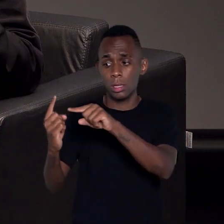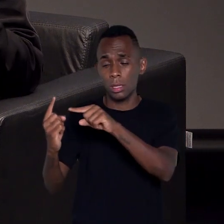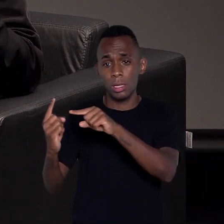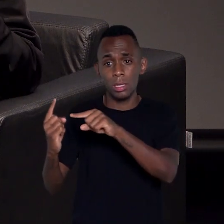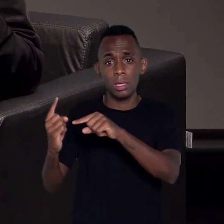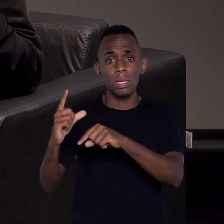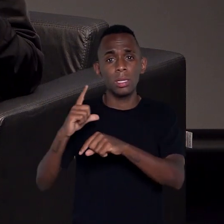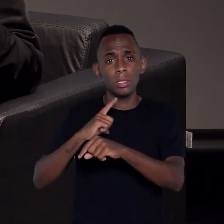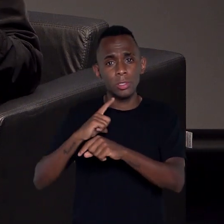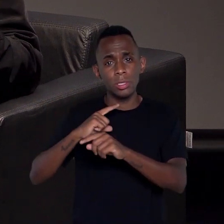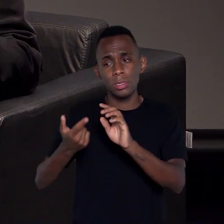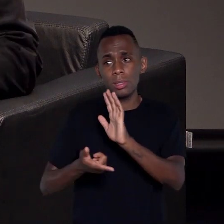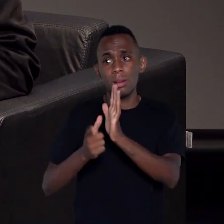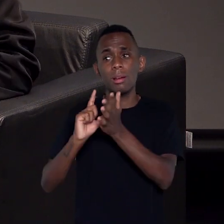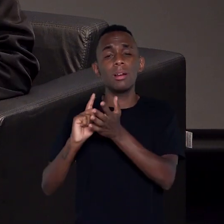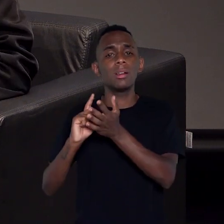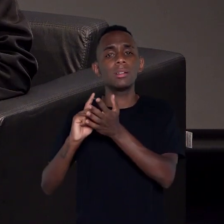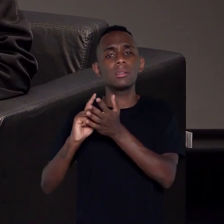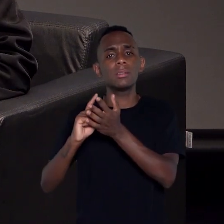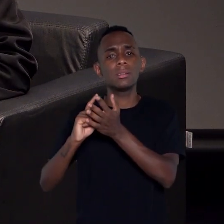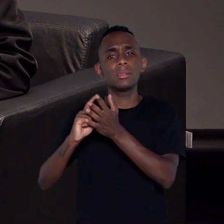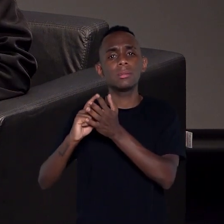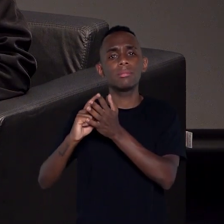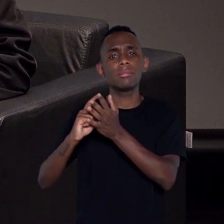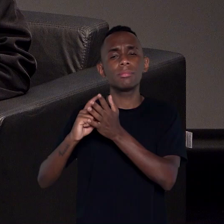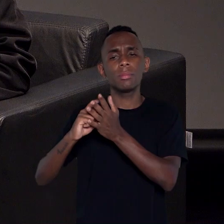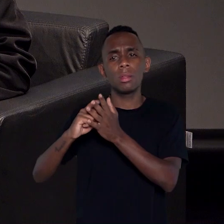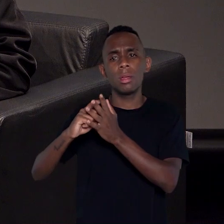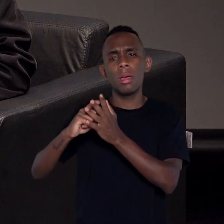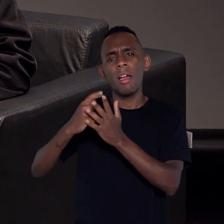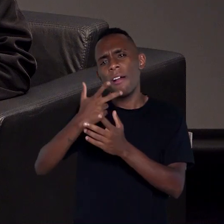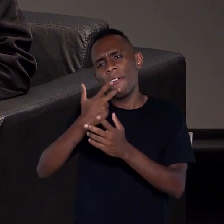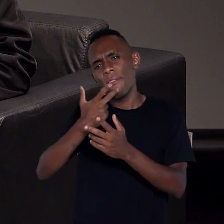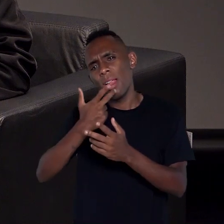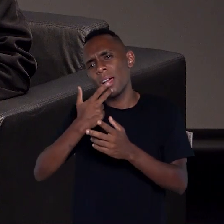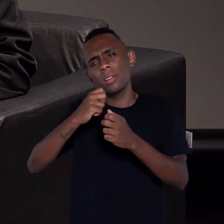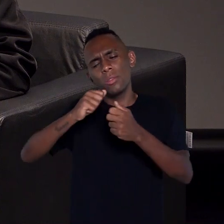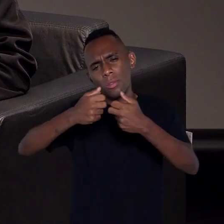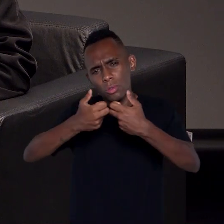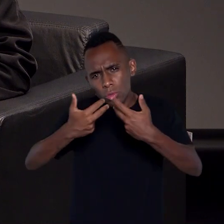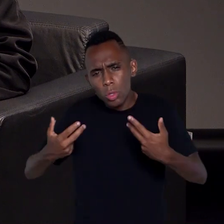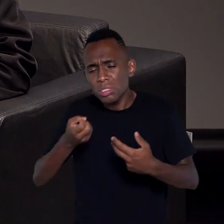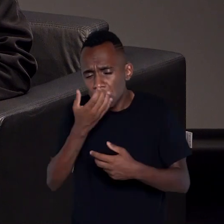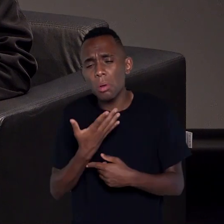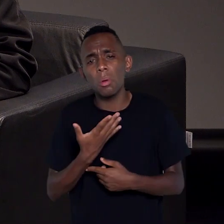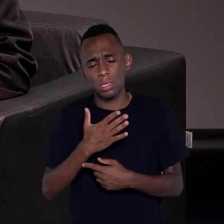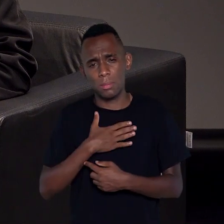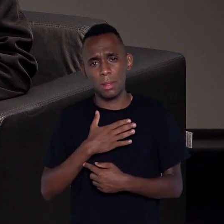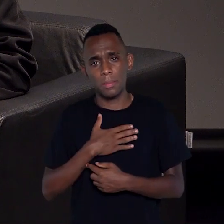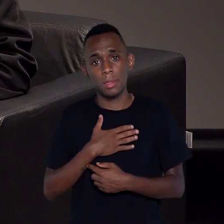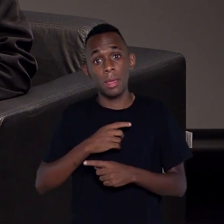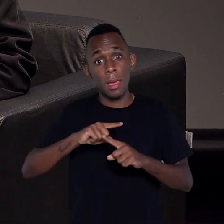que tinha feito muitos elogios, e eu publiquei uma foto